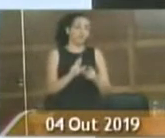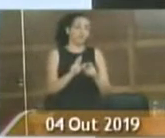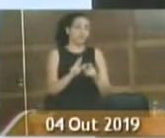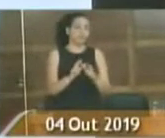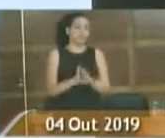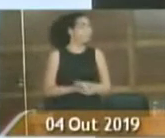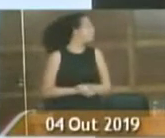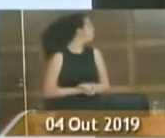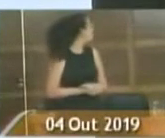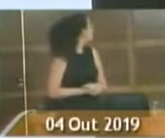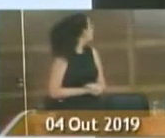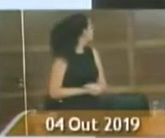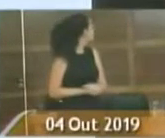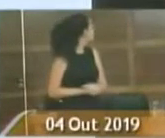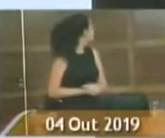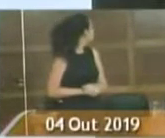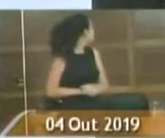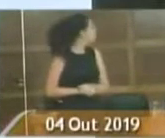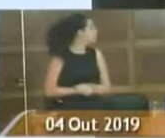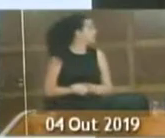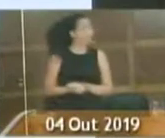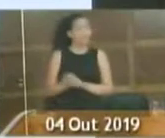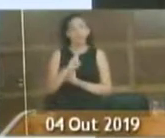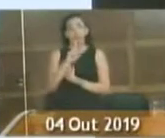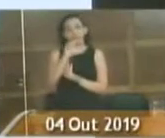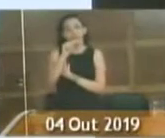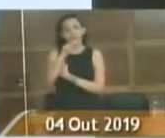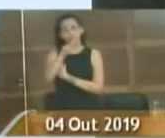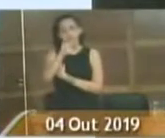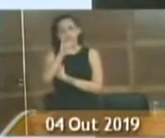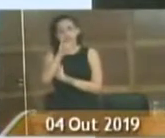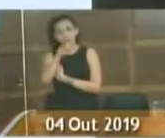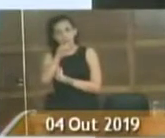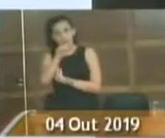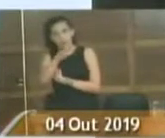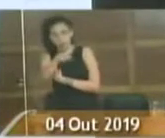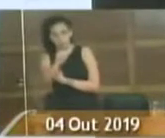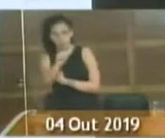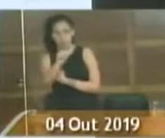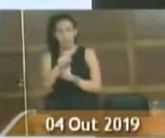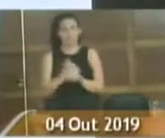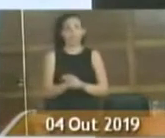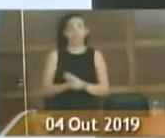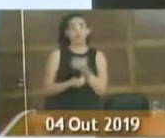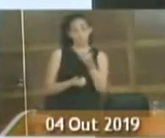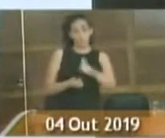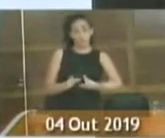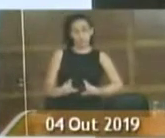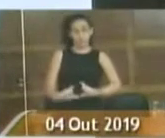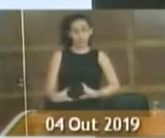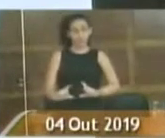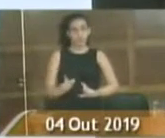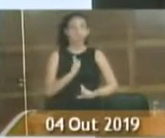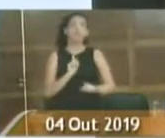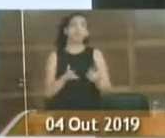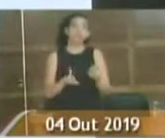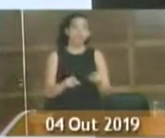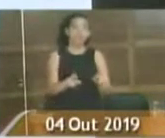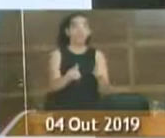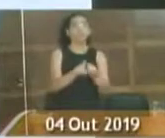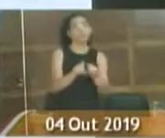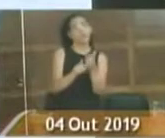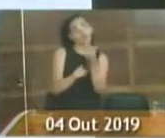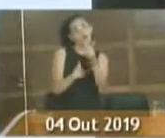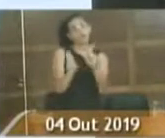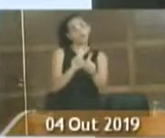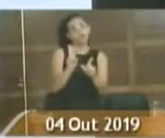tá? Que a gente chama de carcinoma epidermoide. E o gatinho de baixo, ele tem outro câncerzinho, que já é outro